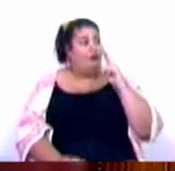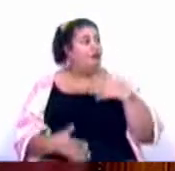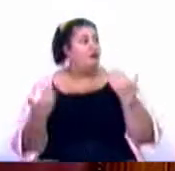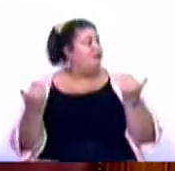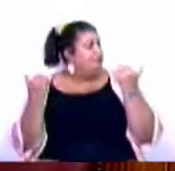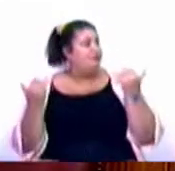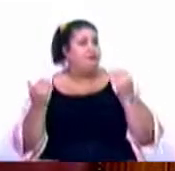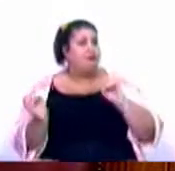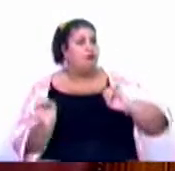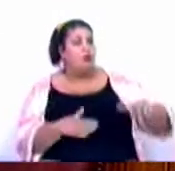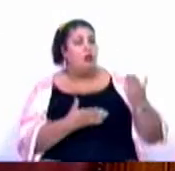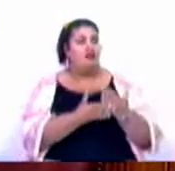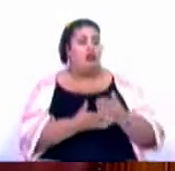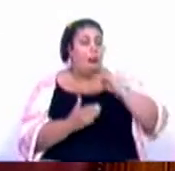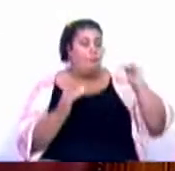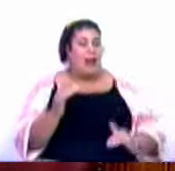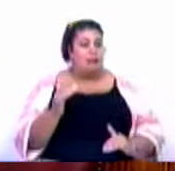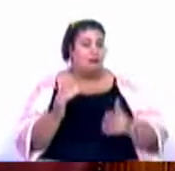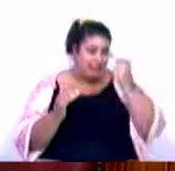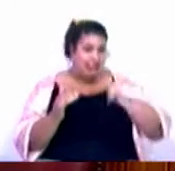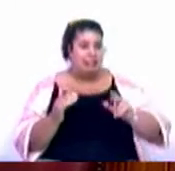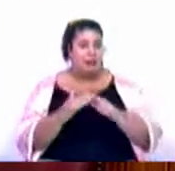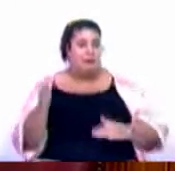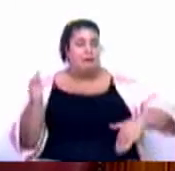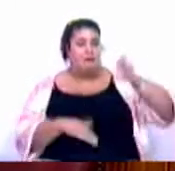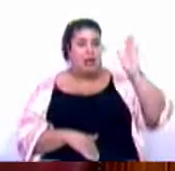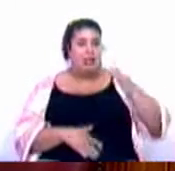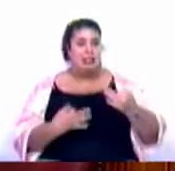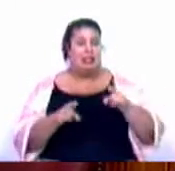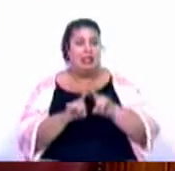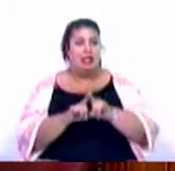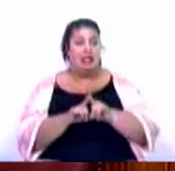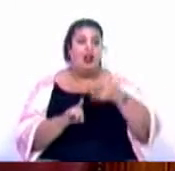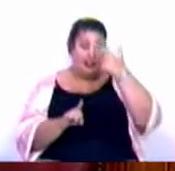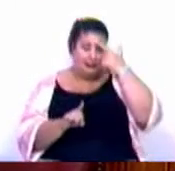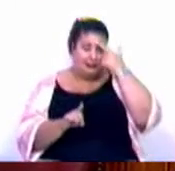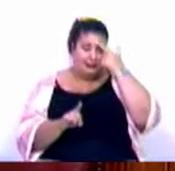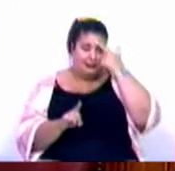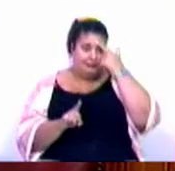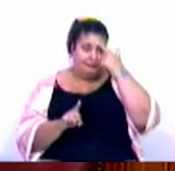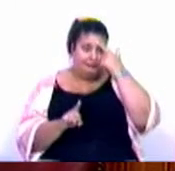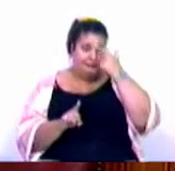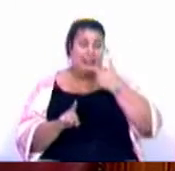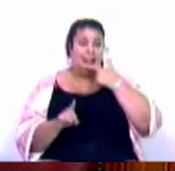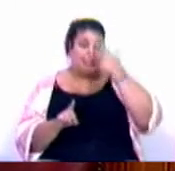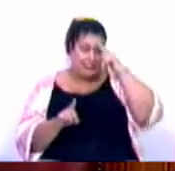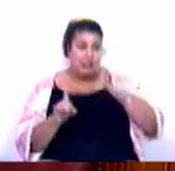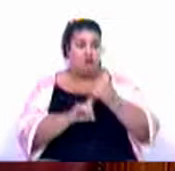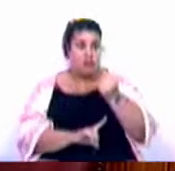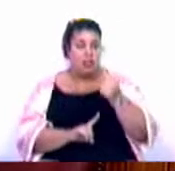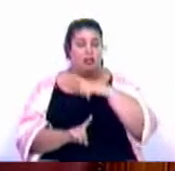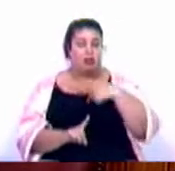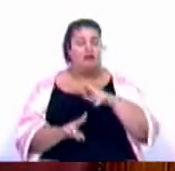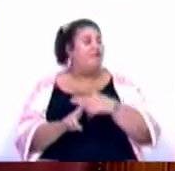do abandono escolar mais baixo de sempre, para o número mais alto de sempre de estudantes a diplomarem-se no ensino superior, nós ganhamos certamente ânimo